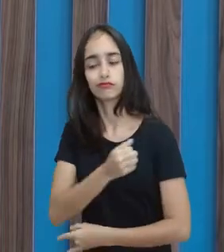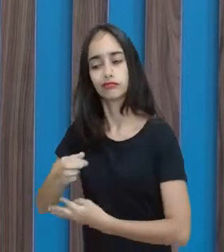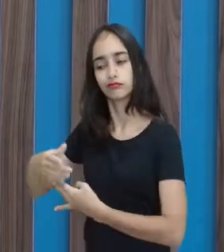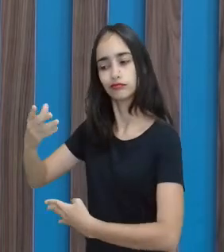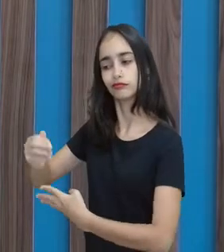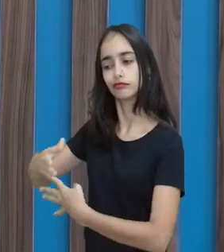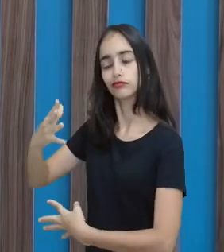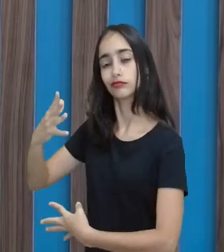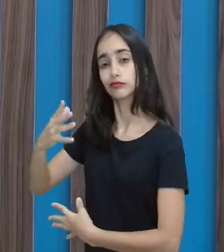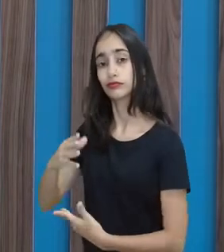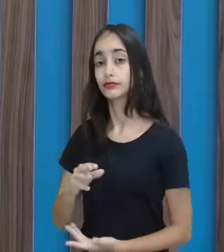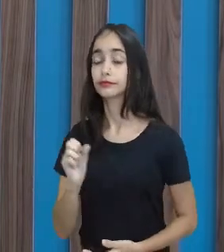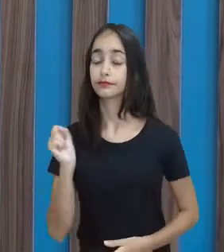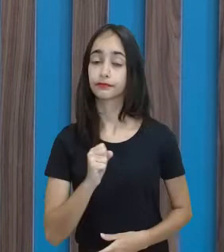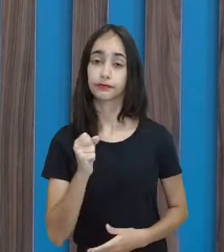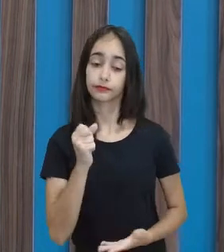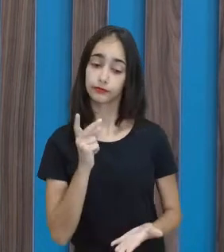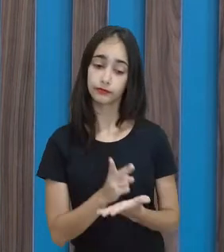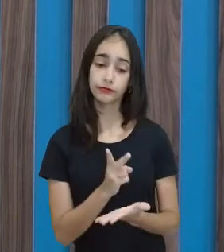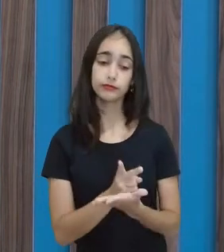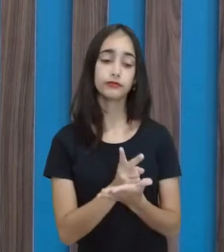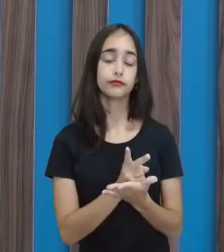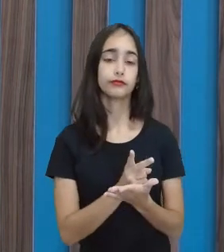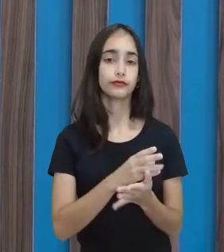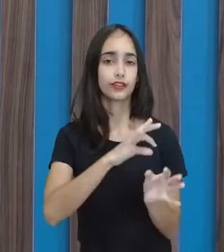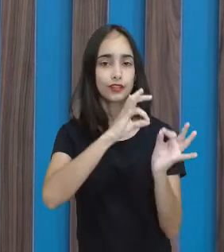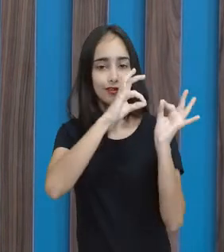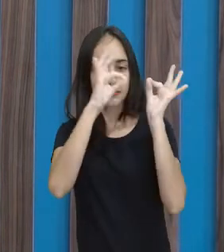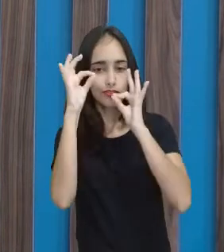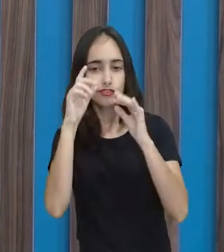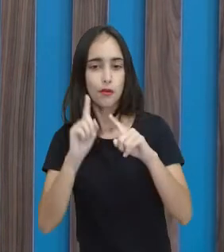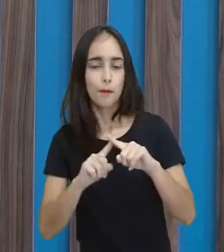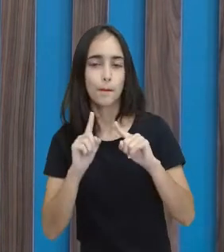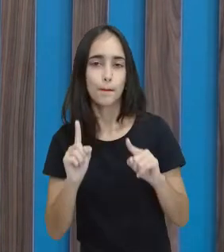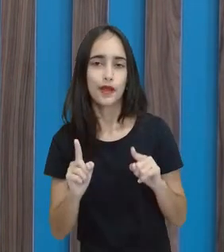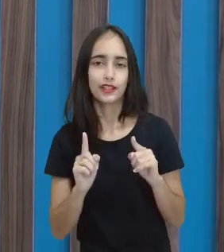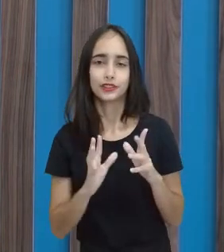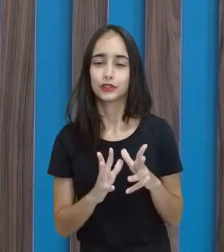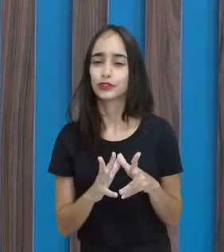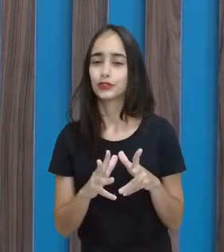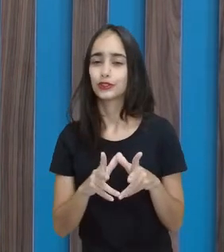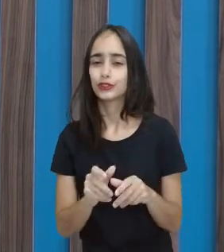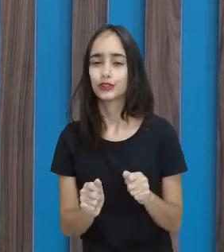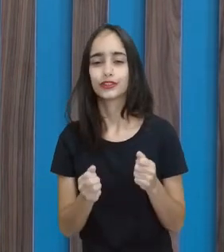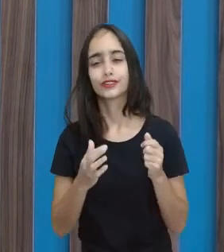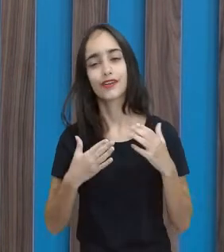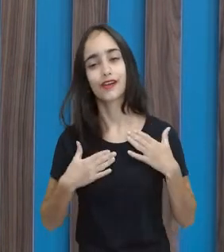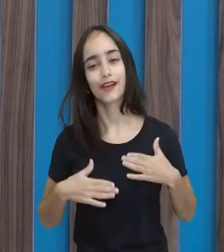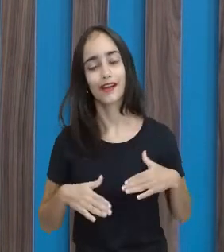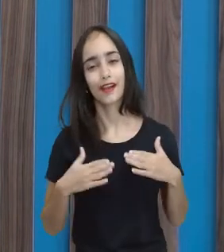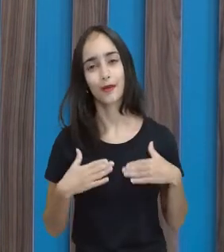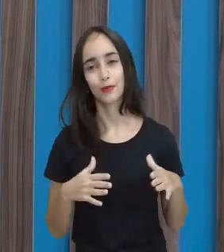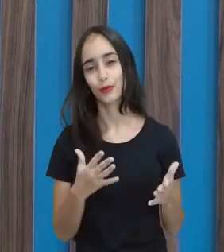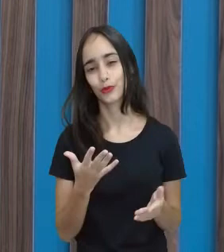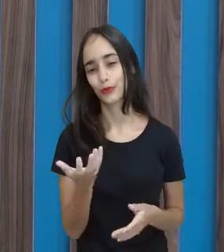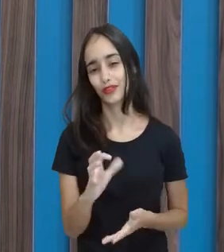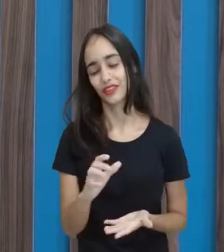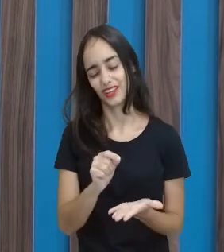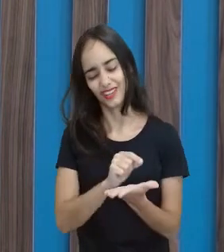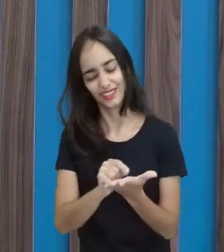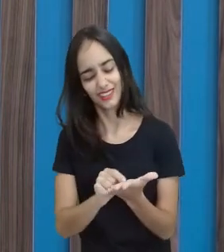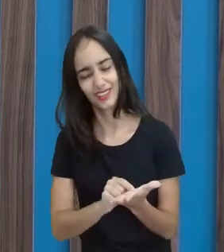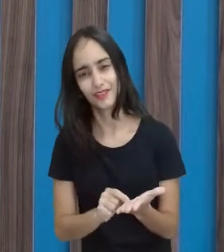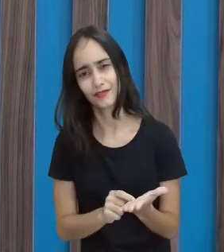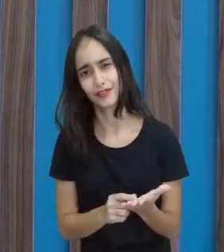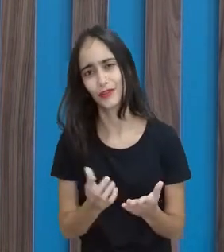Estão assistindo, mas estão muito quietinhos com escrever. Acho que está bem interessante a aula e aí eles não